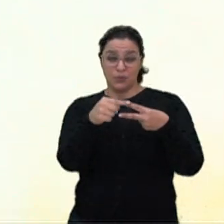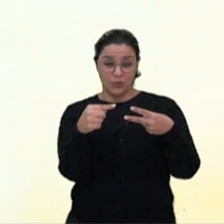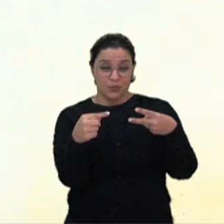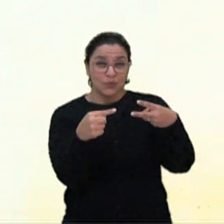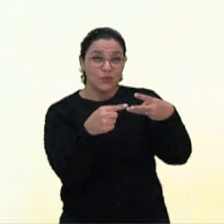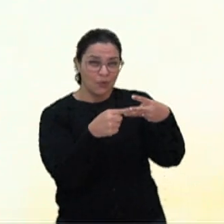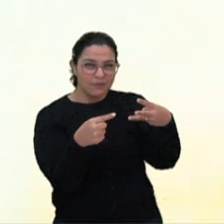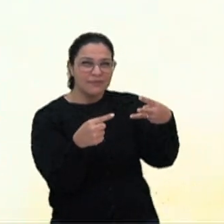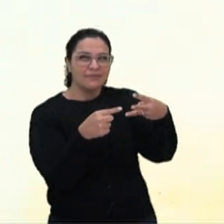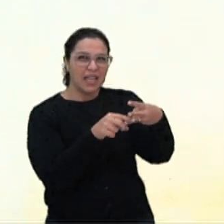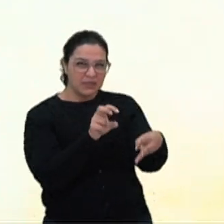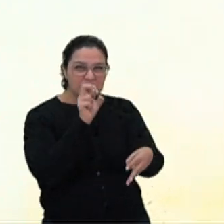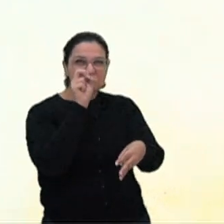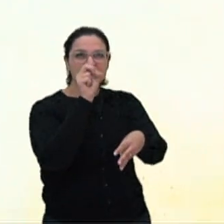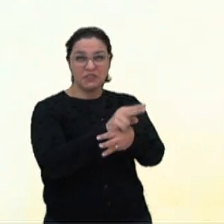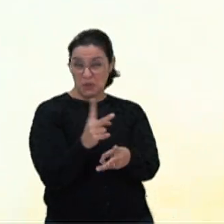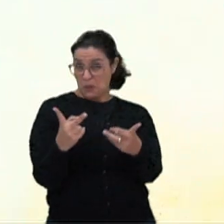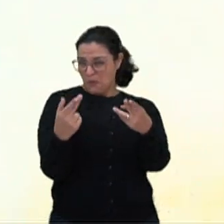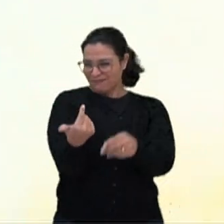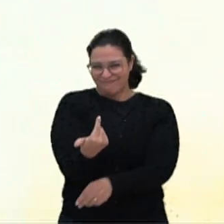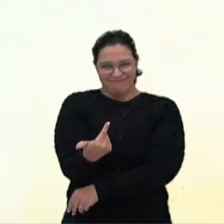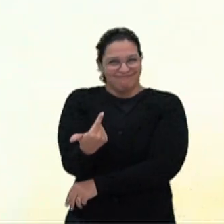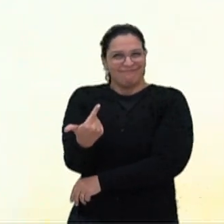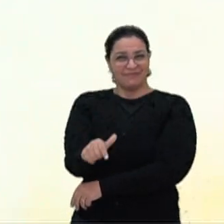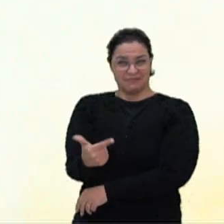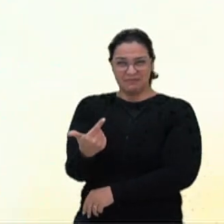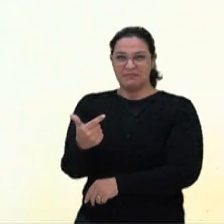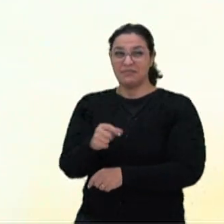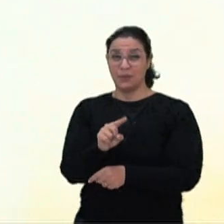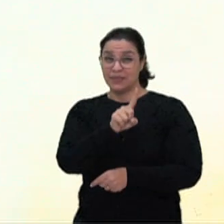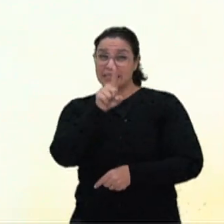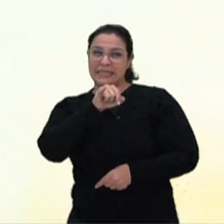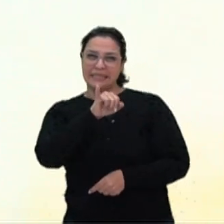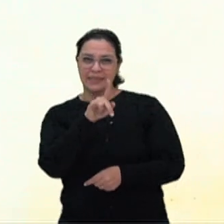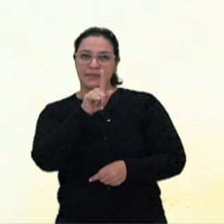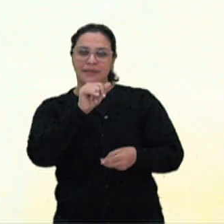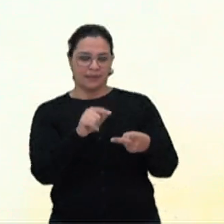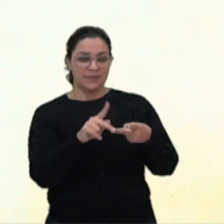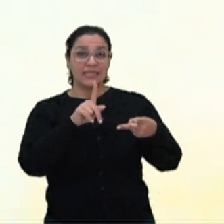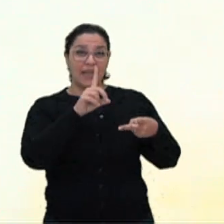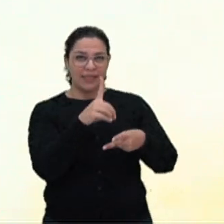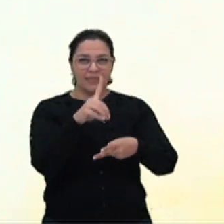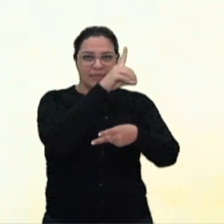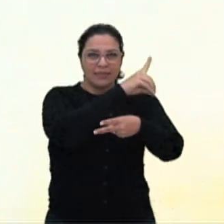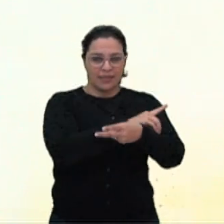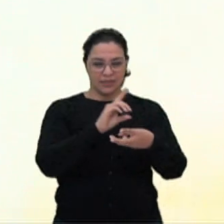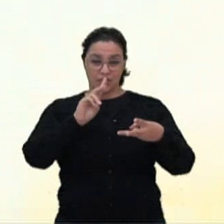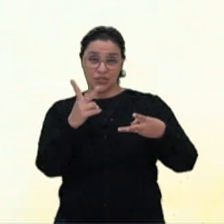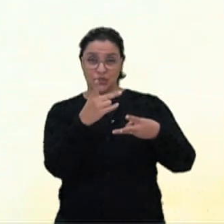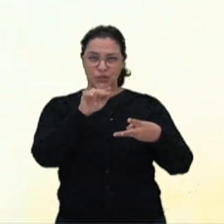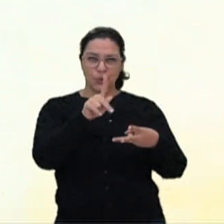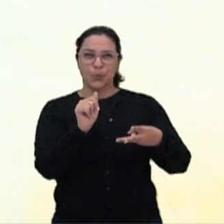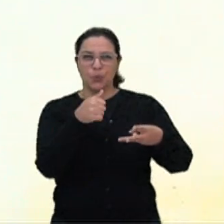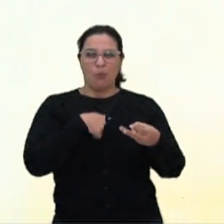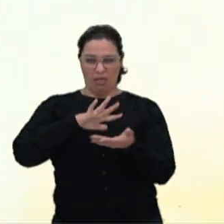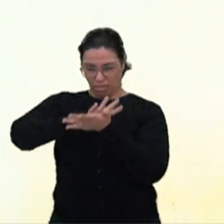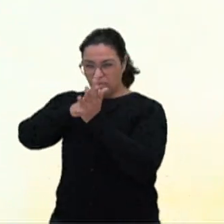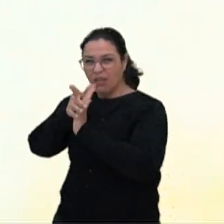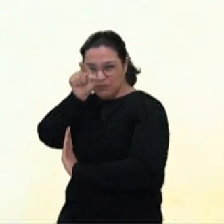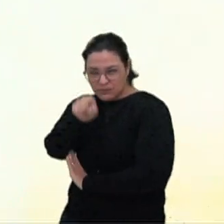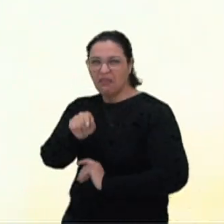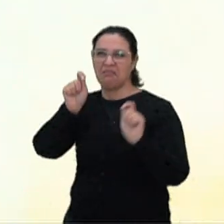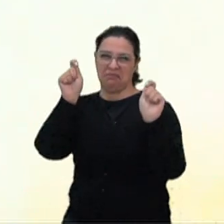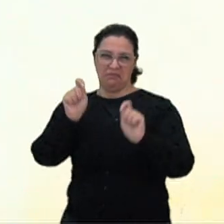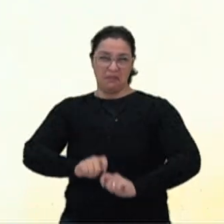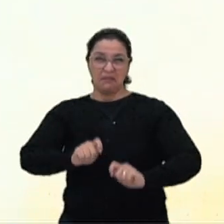3 vírus, como eu não tenho igual. É zika, dengue e chikungunya, por isso eu posso te derrubar.